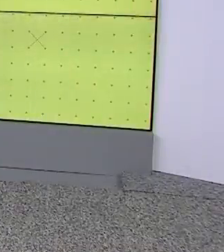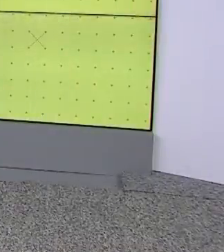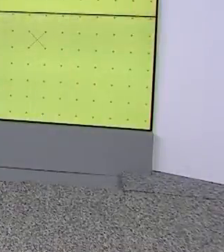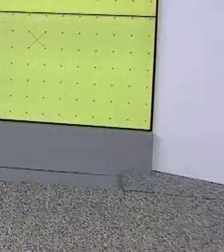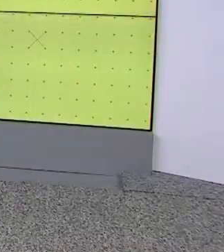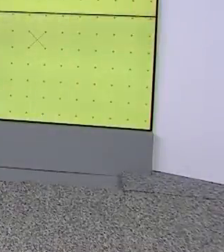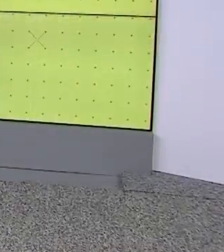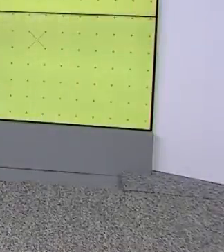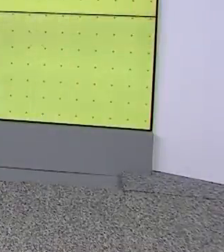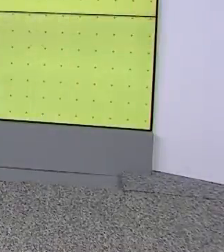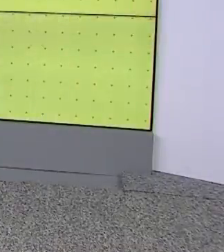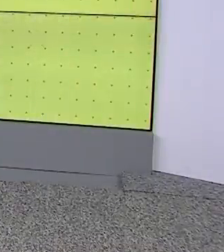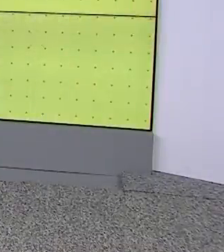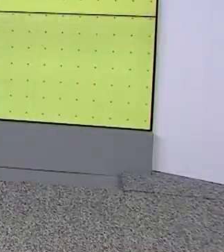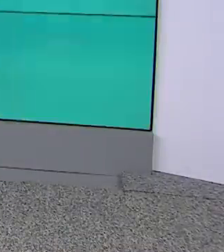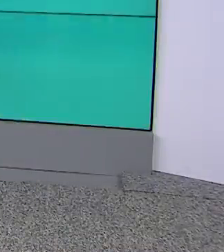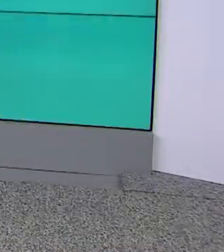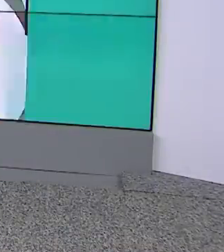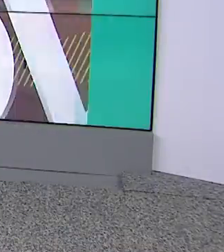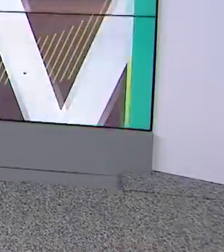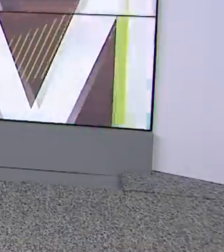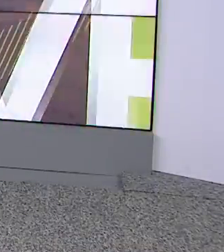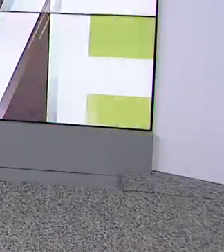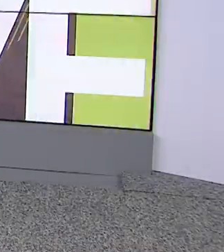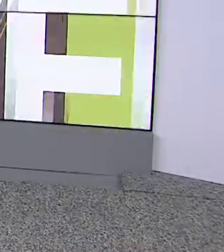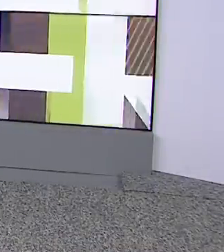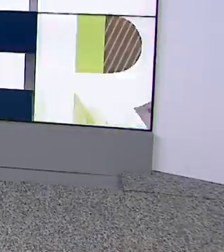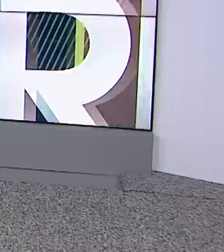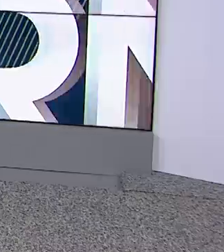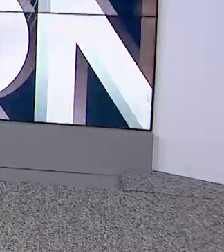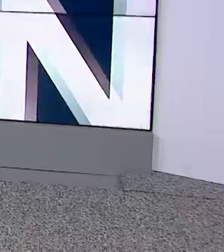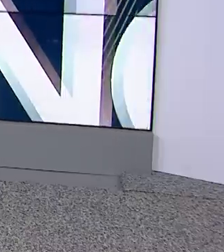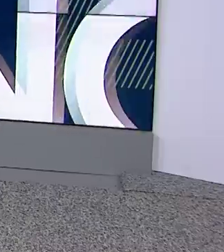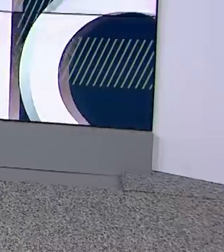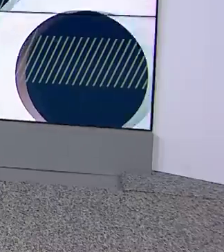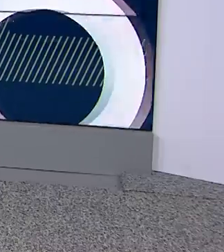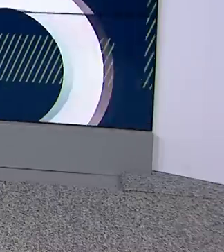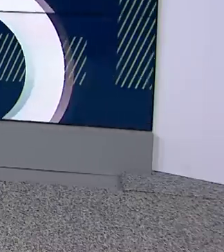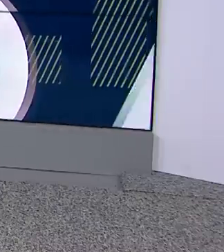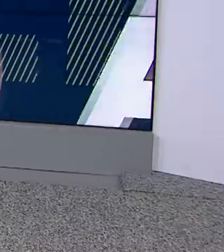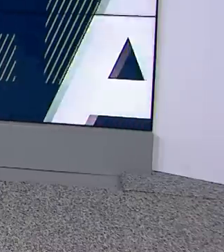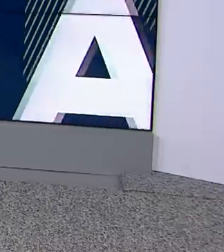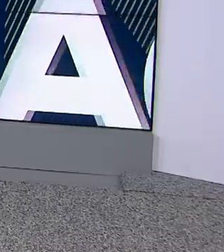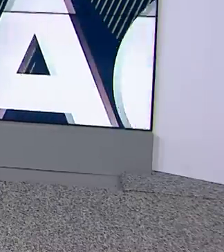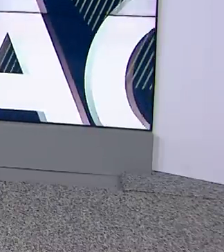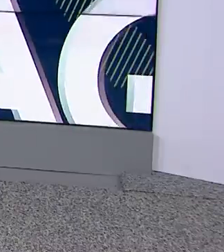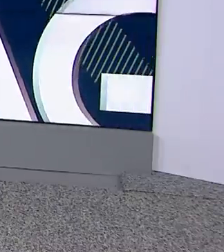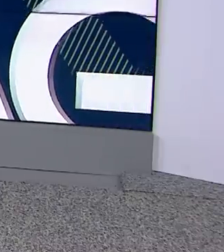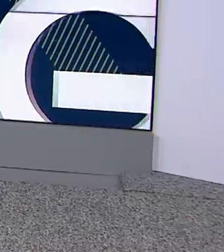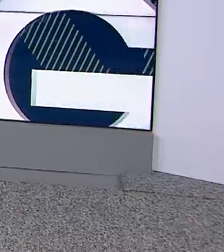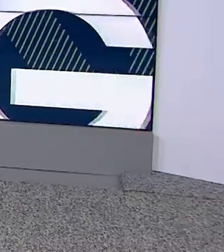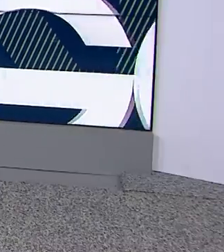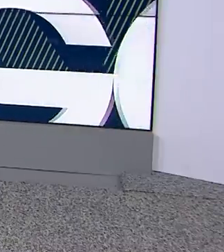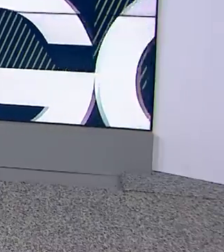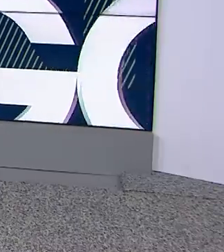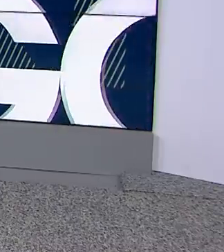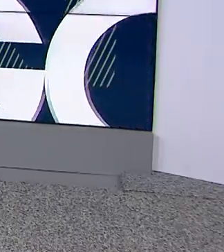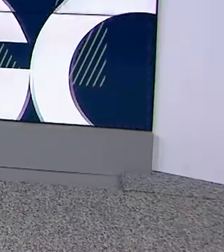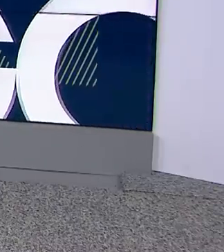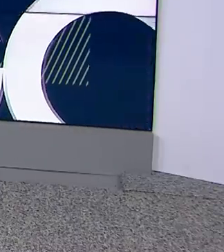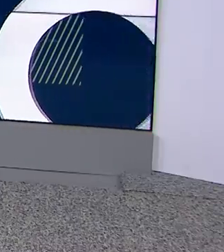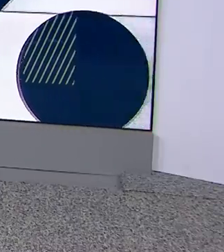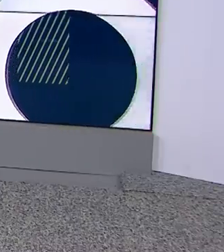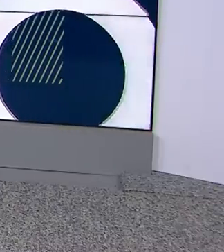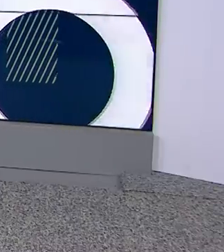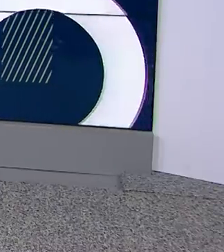Essa foi a participação do presidente Jair Bolsonaro na edição 2019 do encontro do Conselho de Ministros Evangélicos